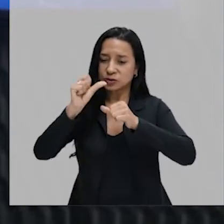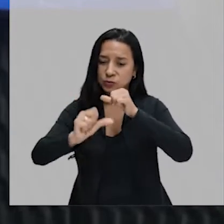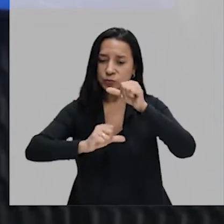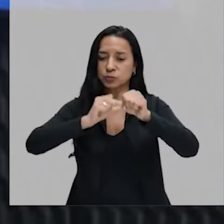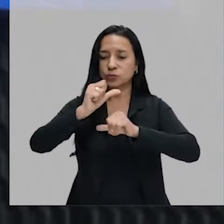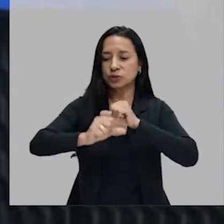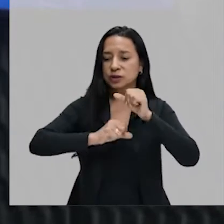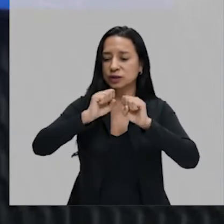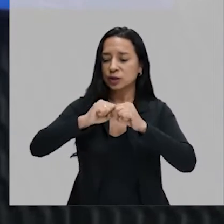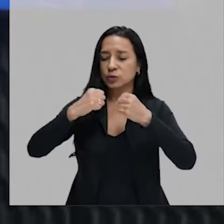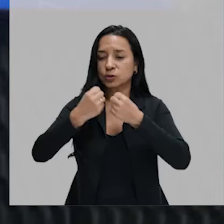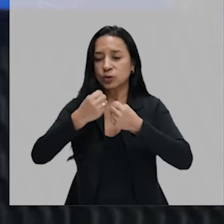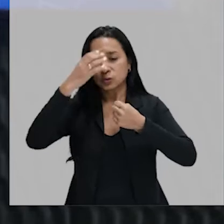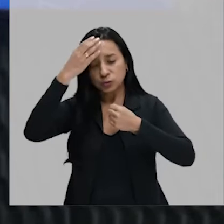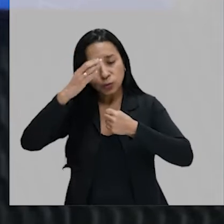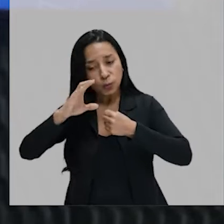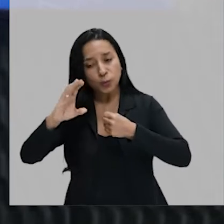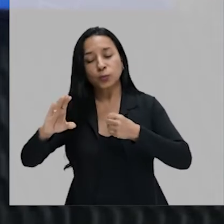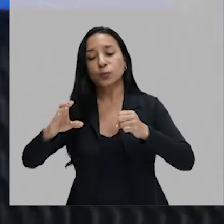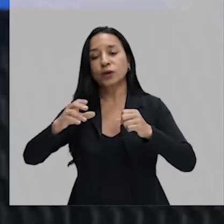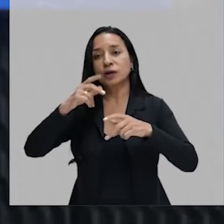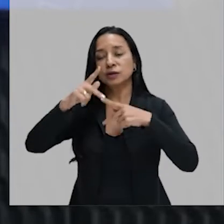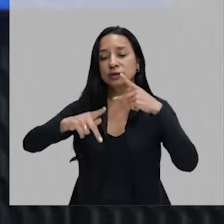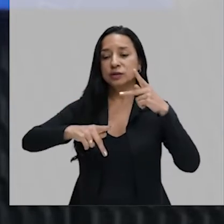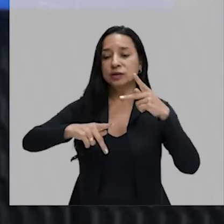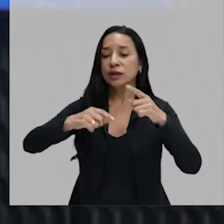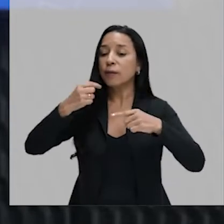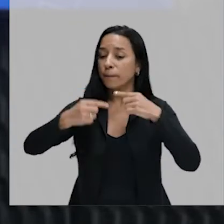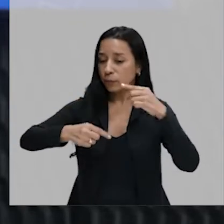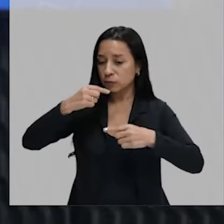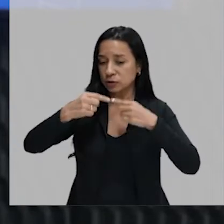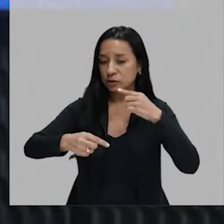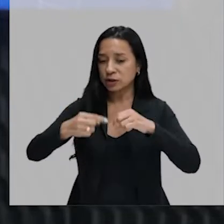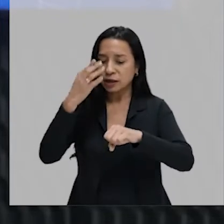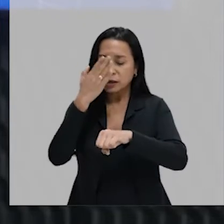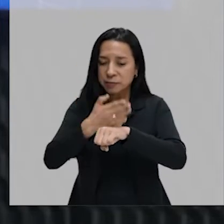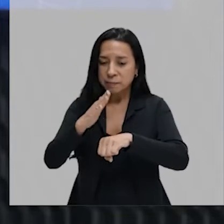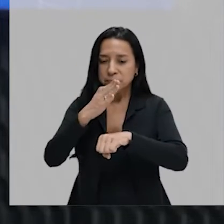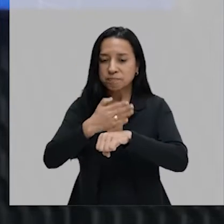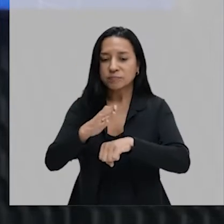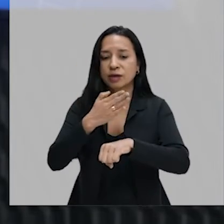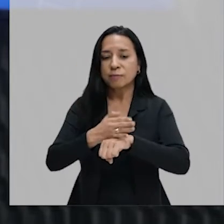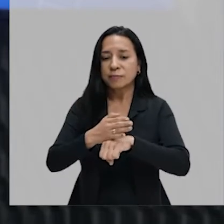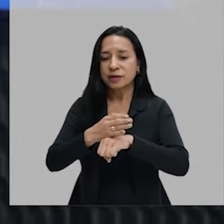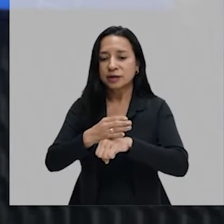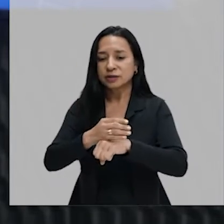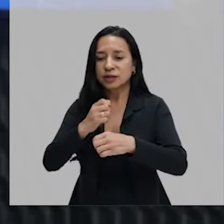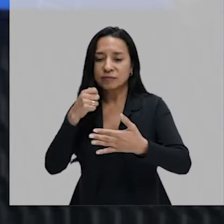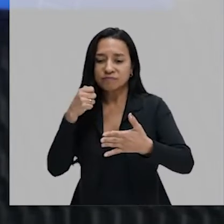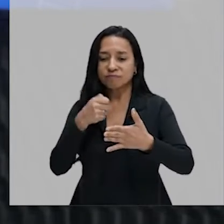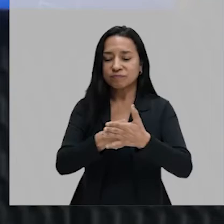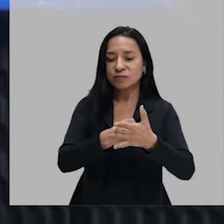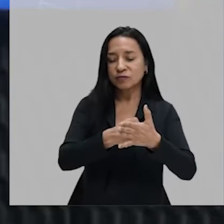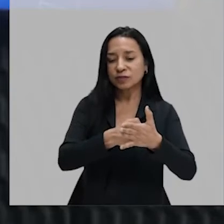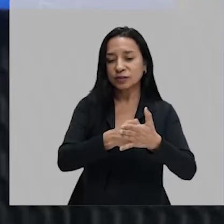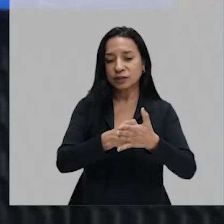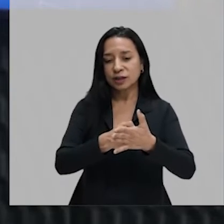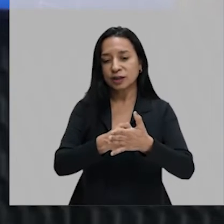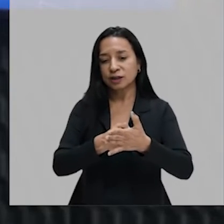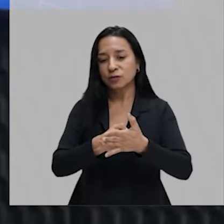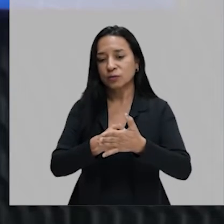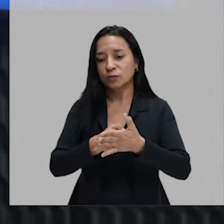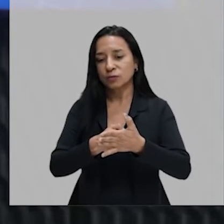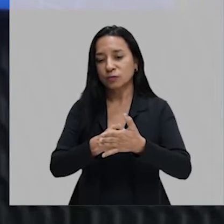e políticas. Na prática, né, eles bateram de frente com o período da ditadura militar, quando o grupo estava no